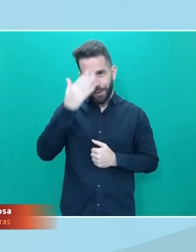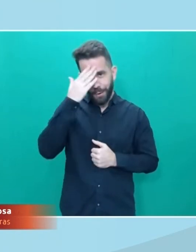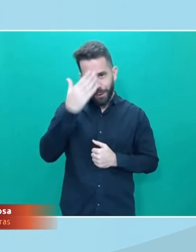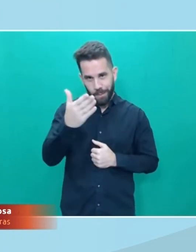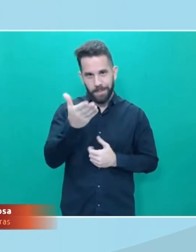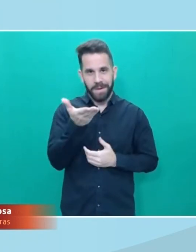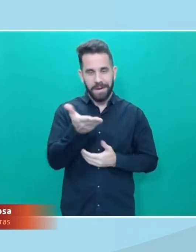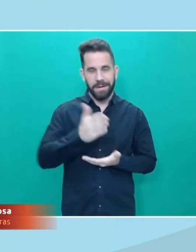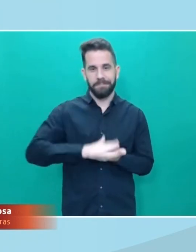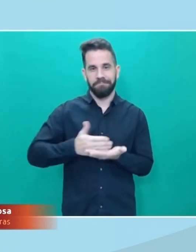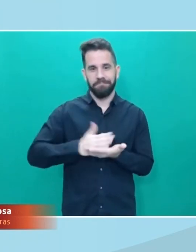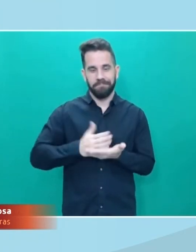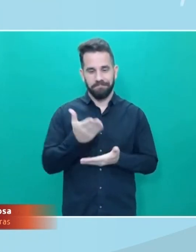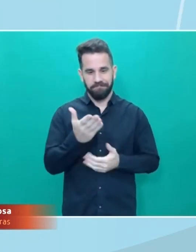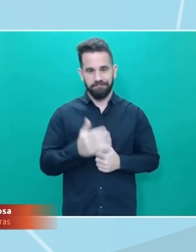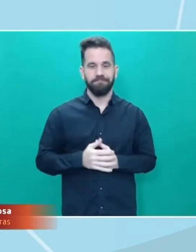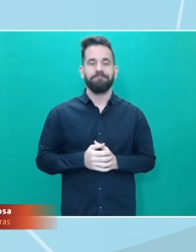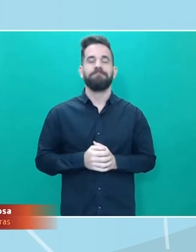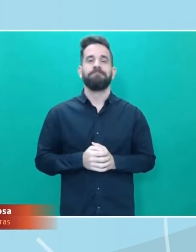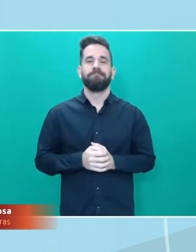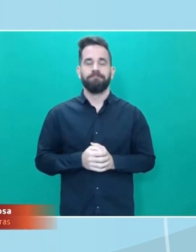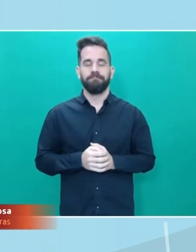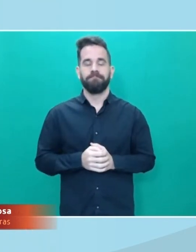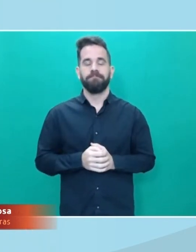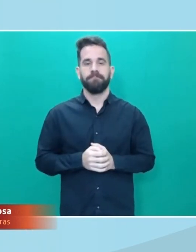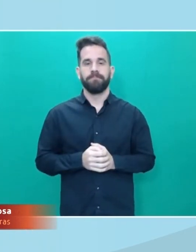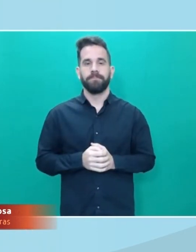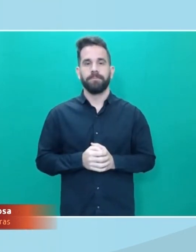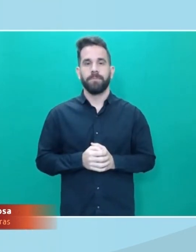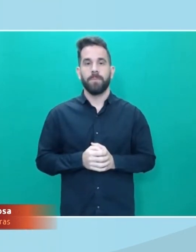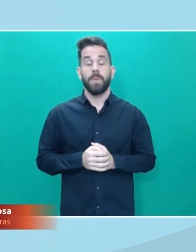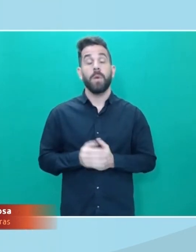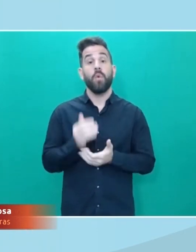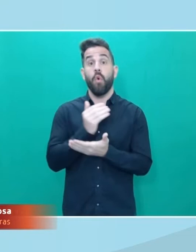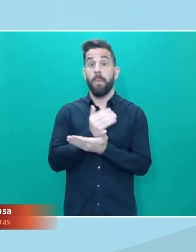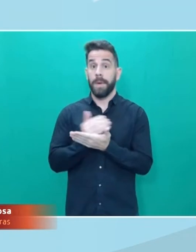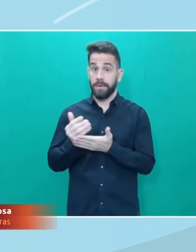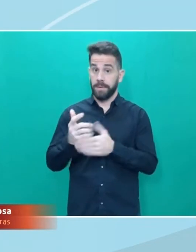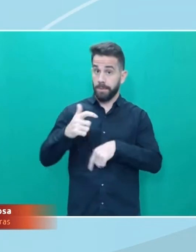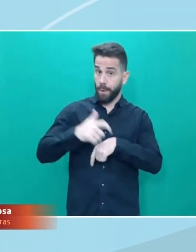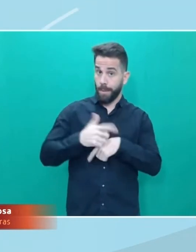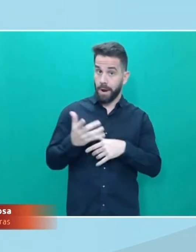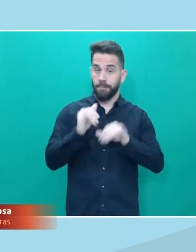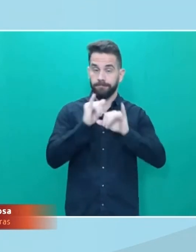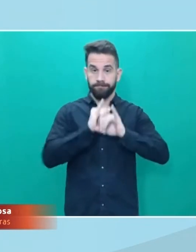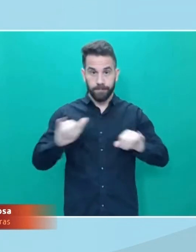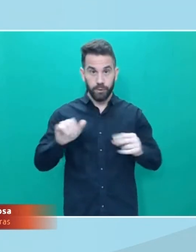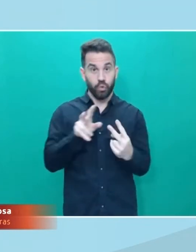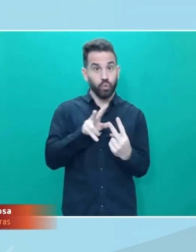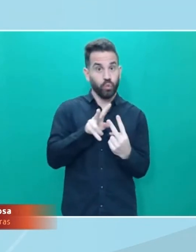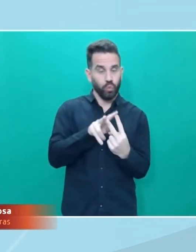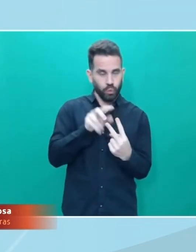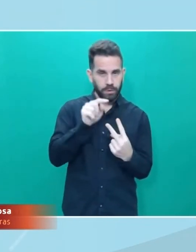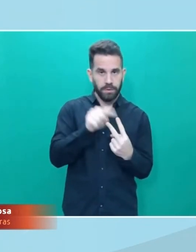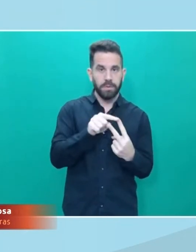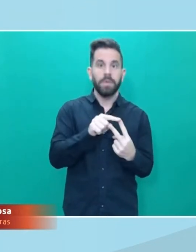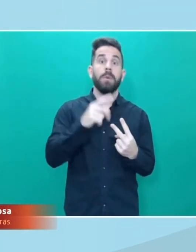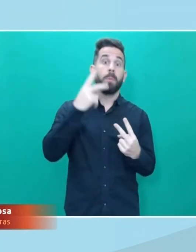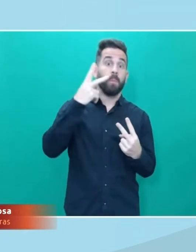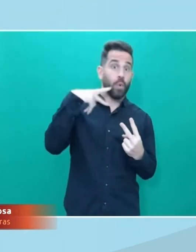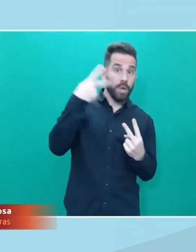presença, professor Diego. Para começar o nosso bloco, eu tenho duas informações, uma sobre política e outra sobre